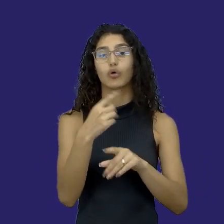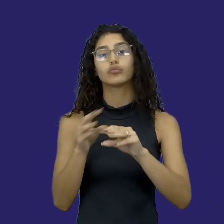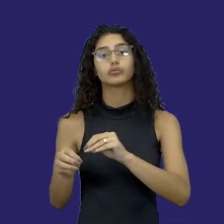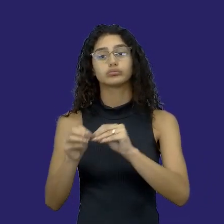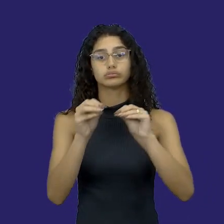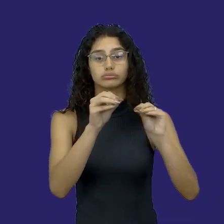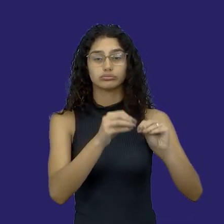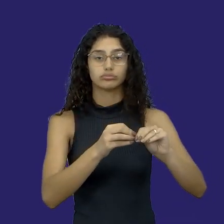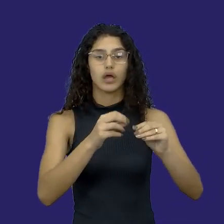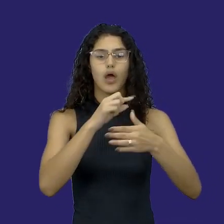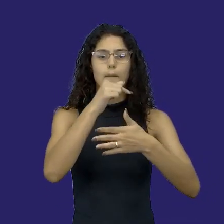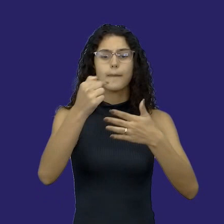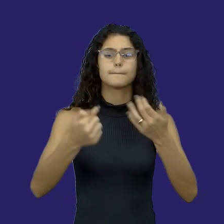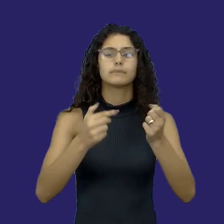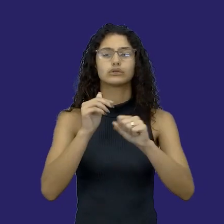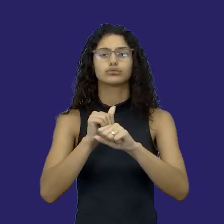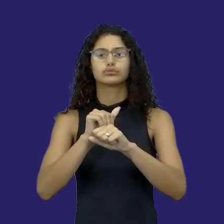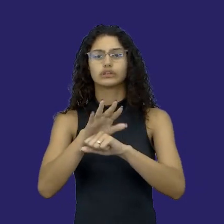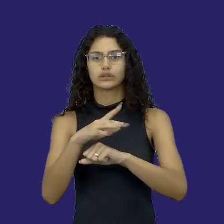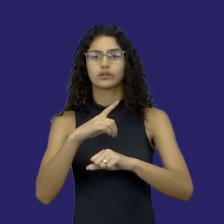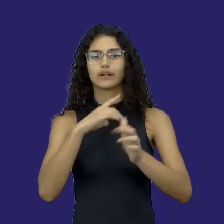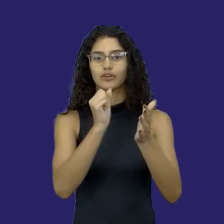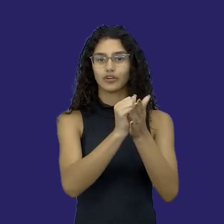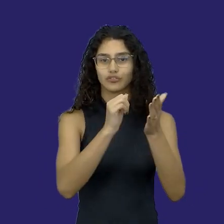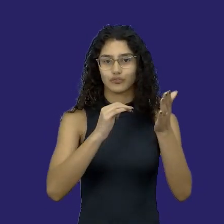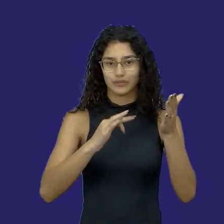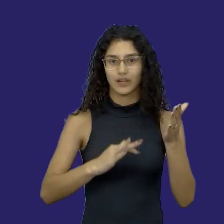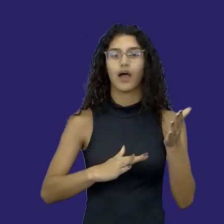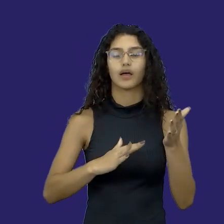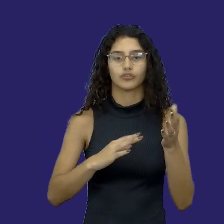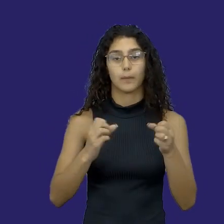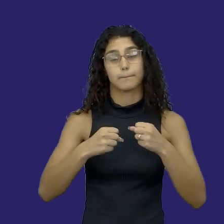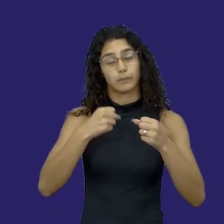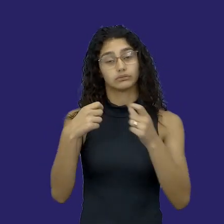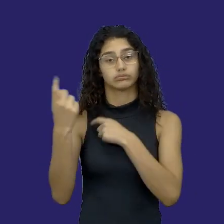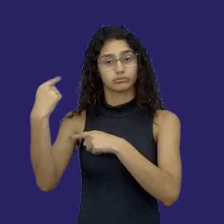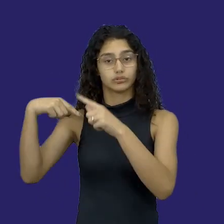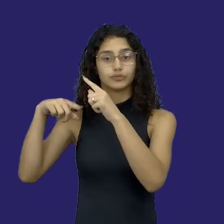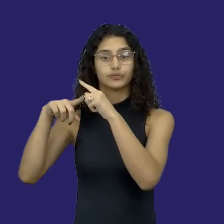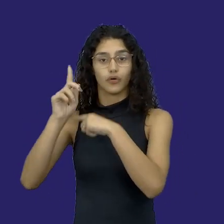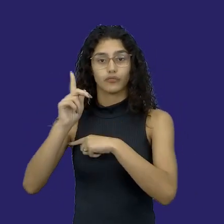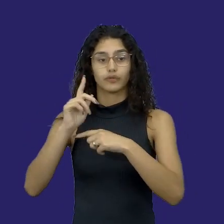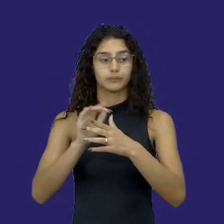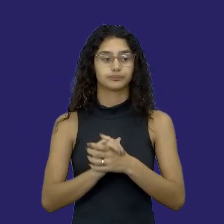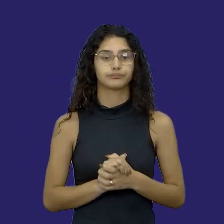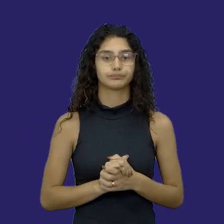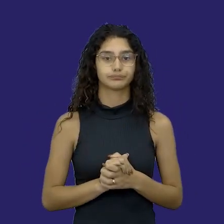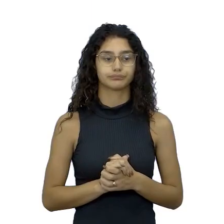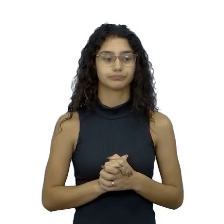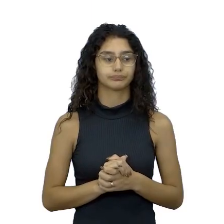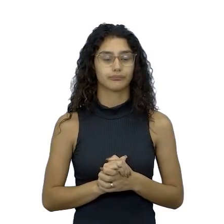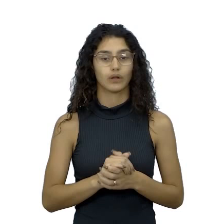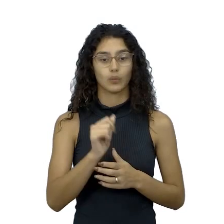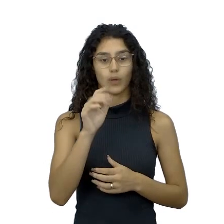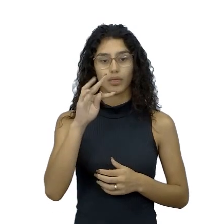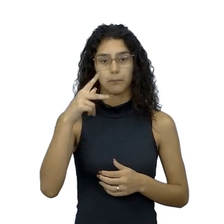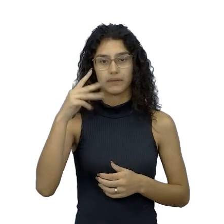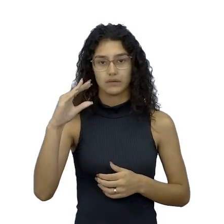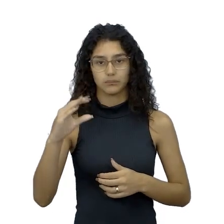trazer algumas sugestões de atividades, né, para serem desenvolvidas no desdobramento, tá bom? Do